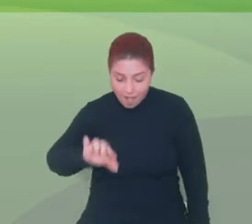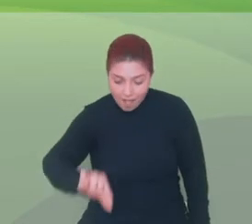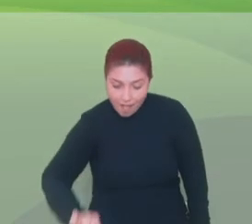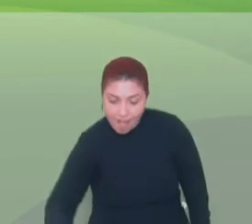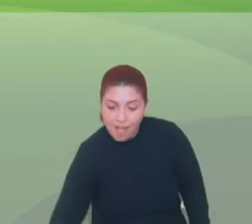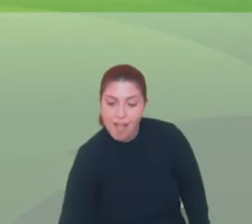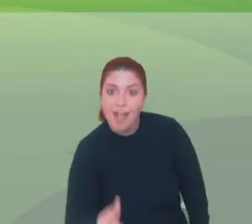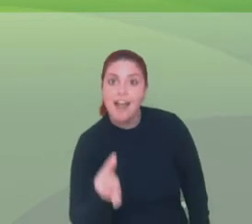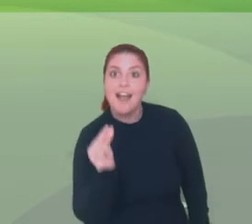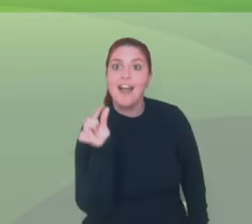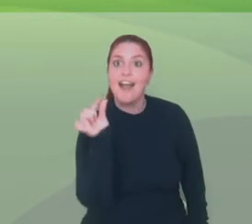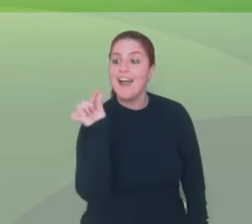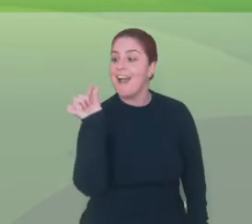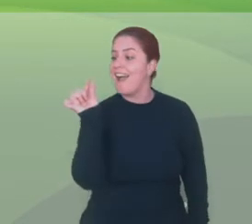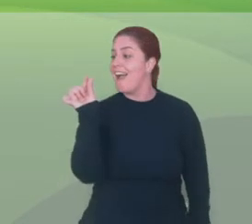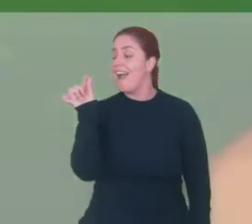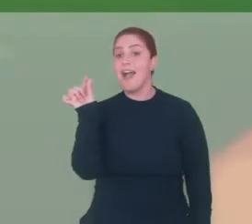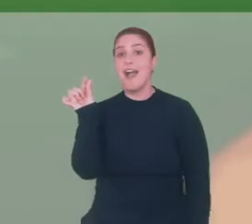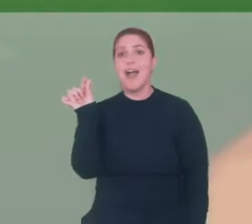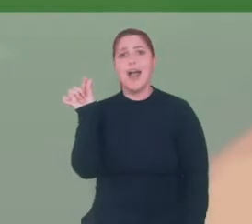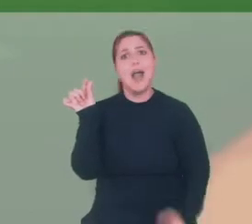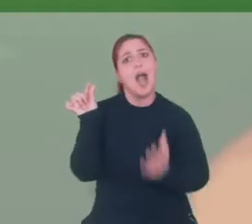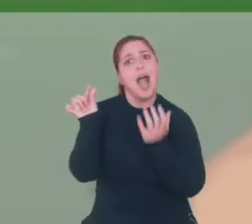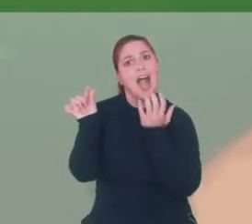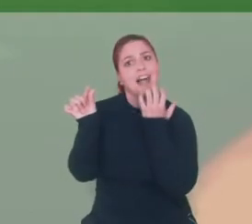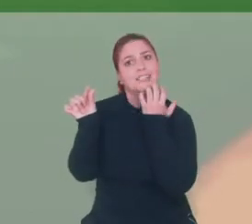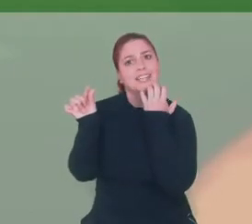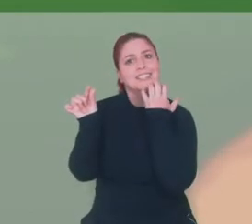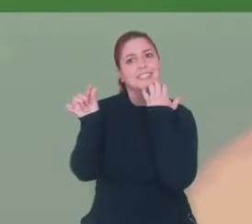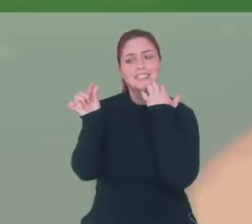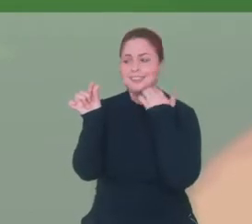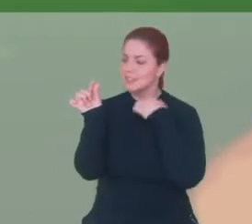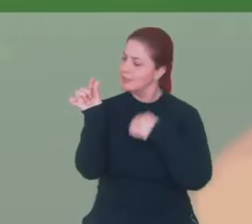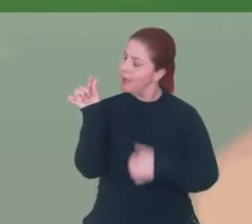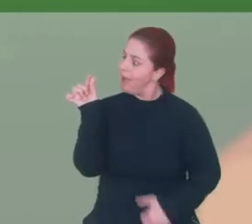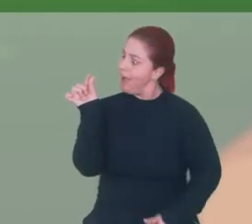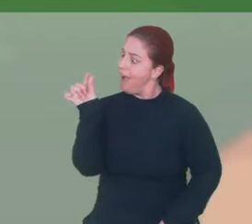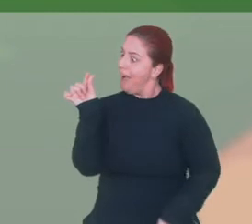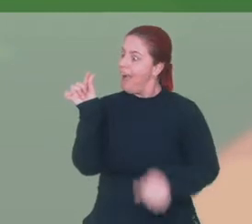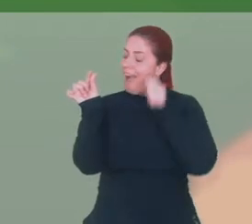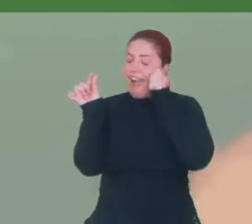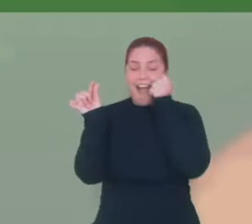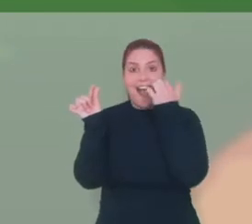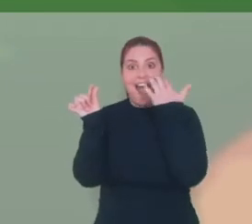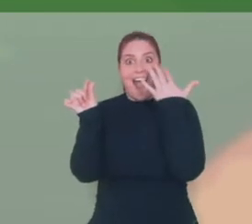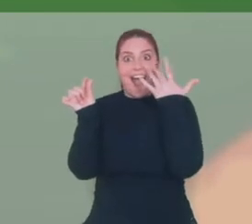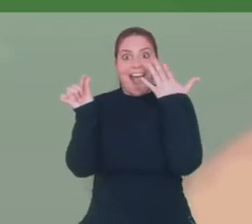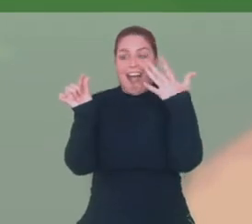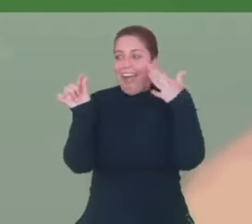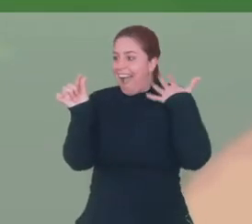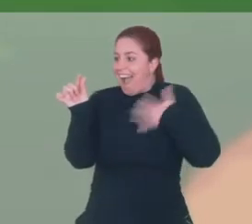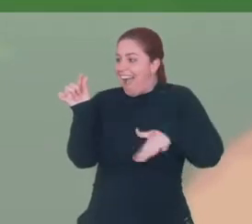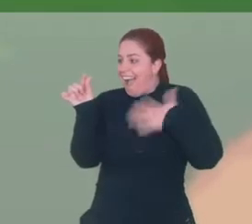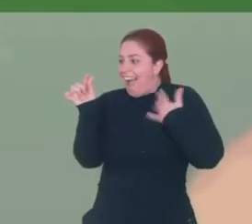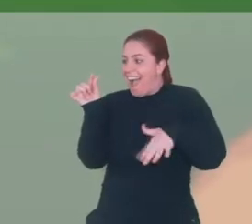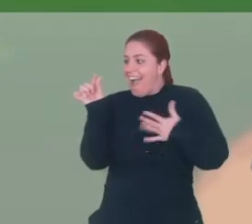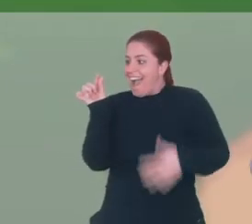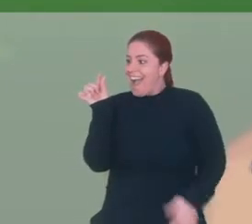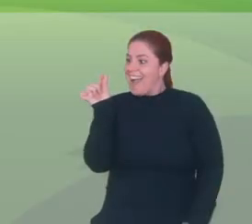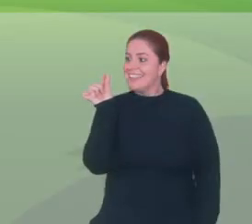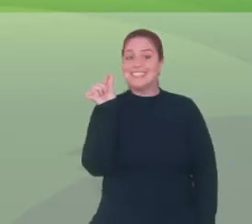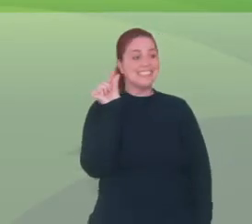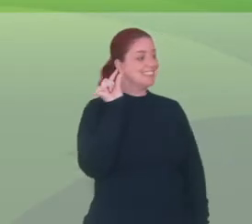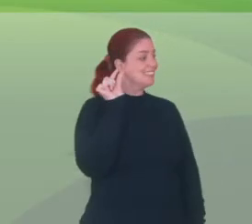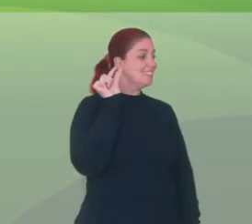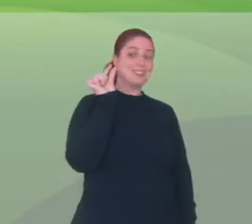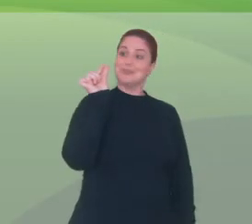um grão de milho. Seu olho encheu de brilho.